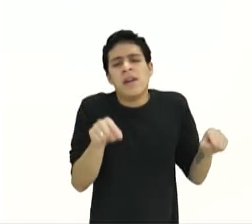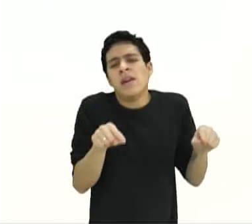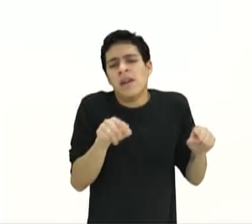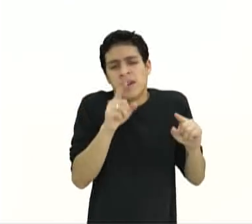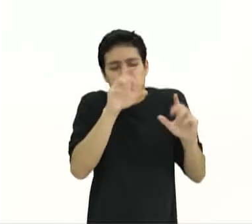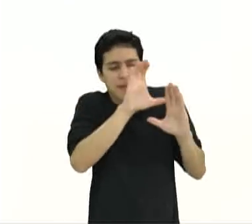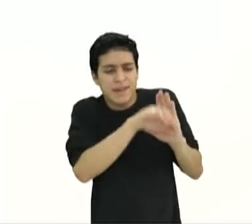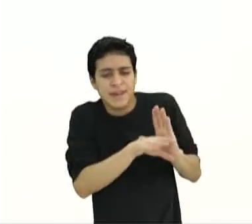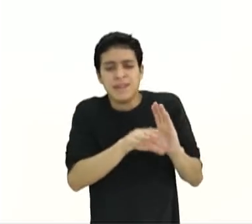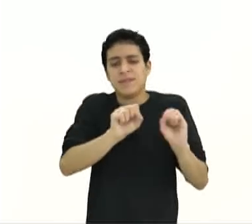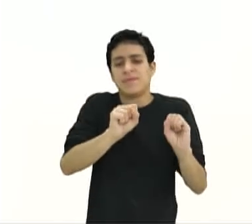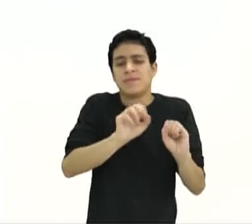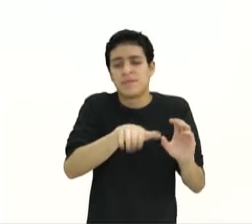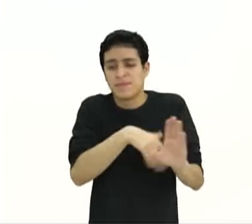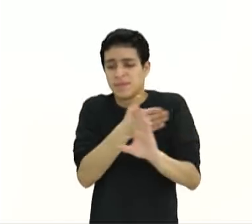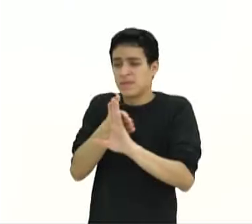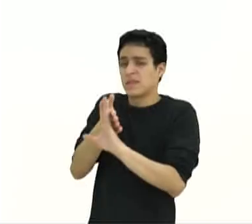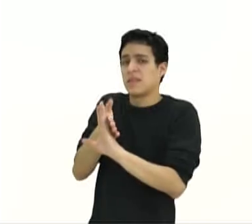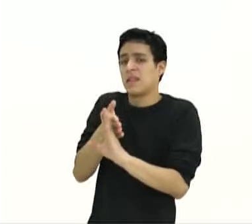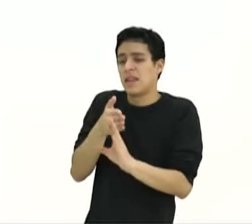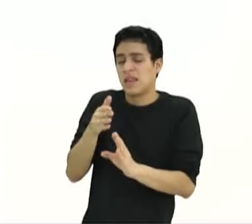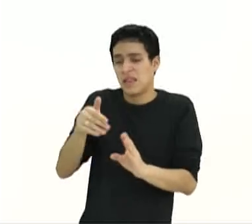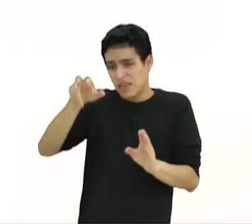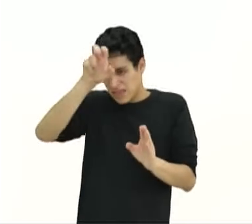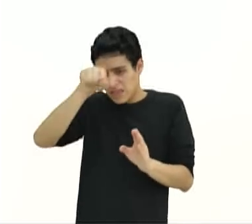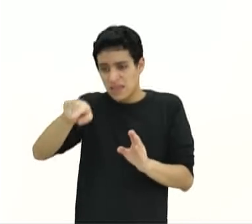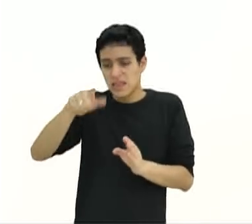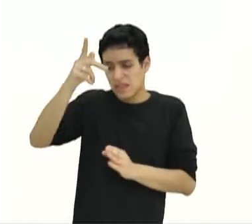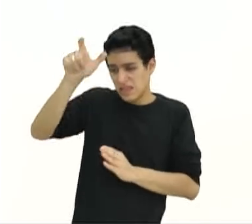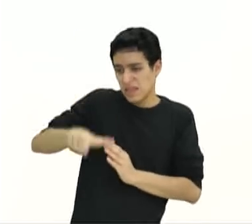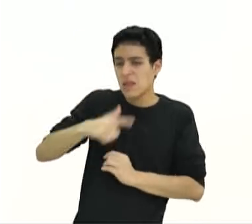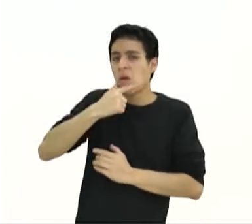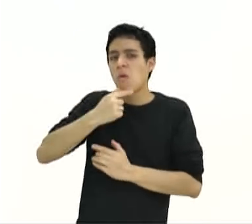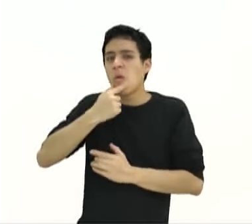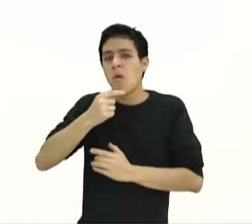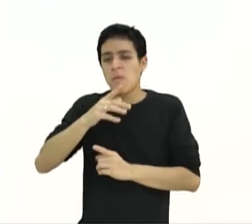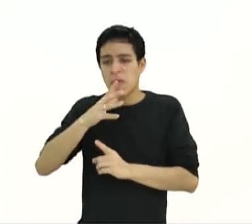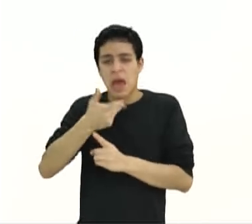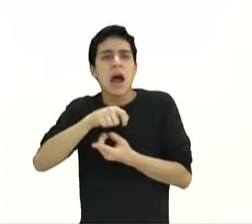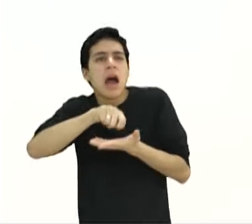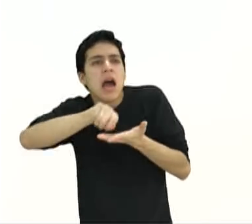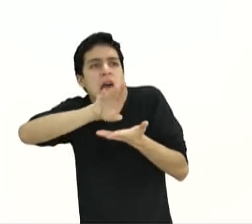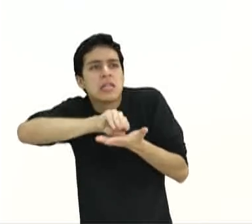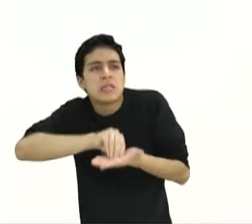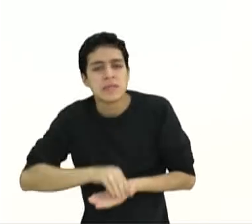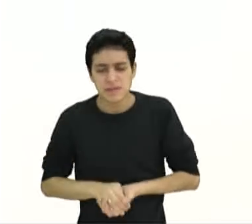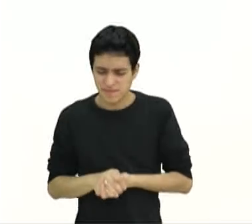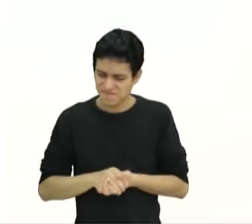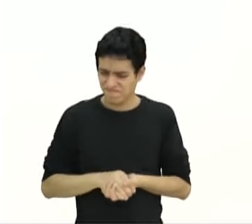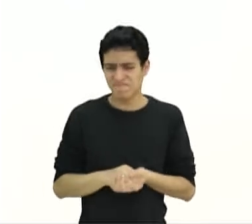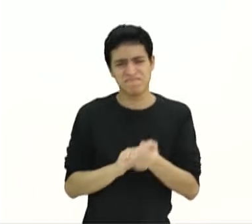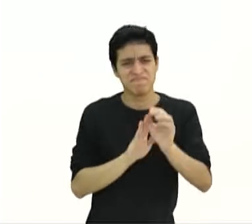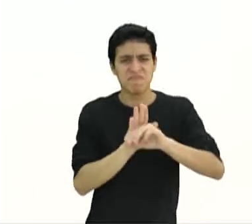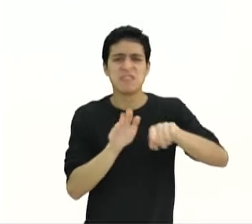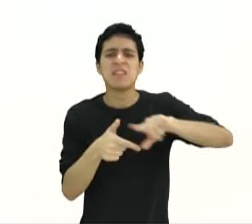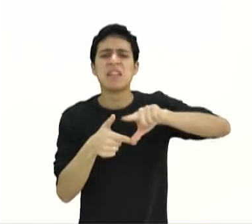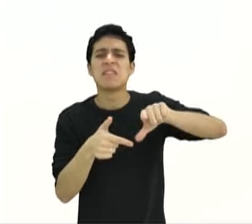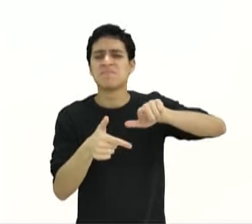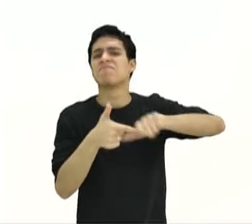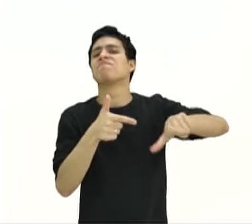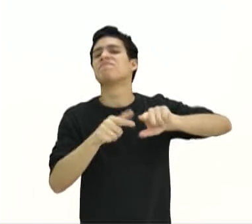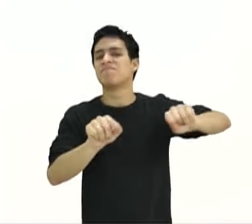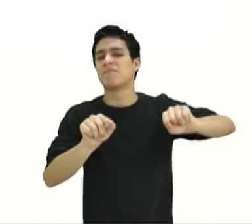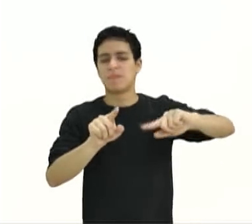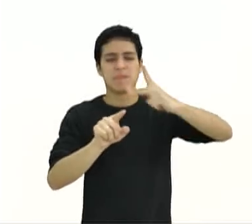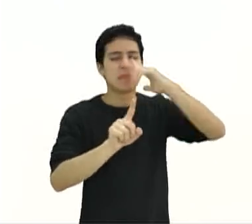traçada até o Egito e seus artistas copistas. Essa noção de clássico tem um problema. É